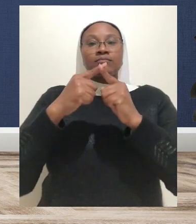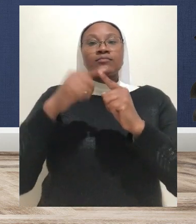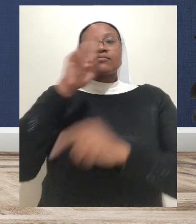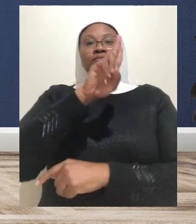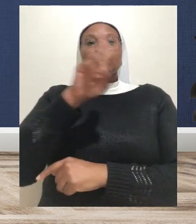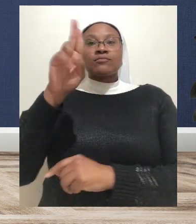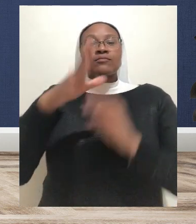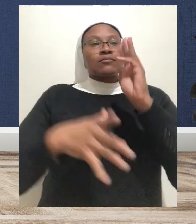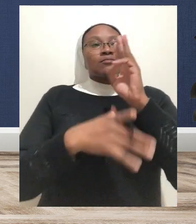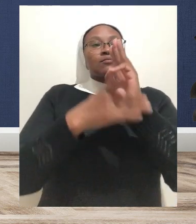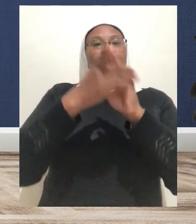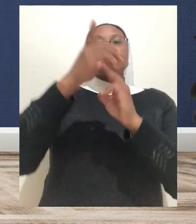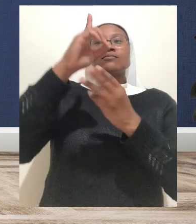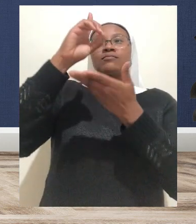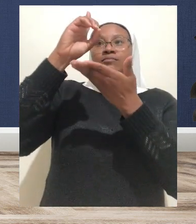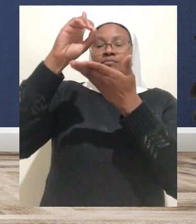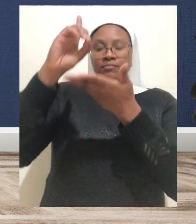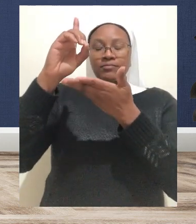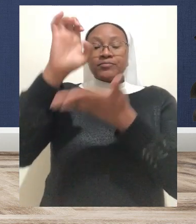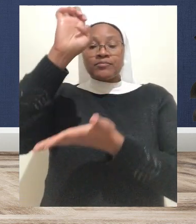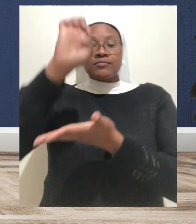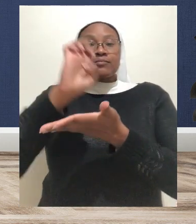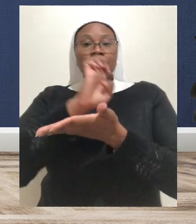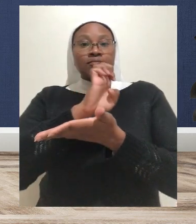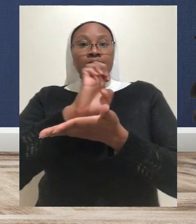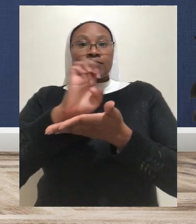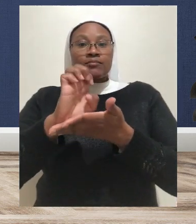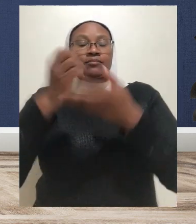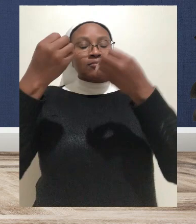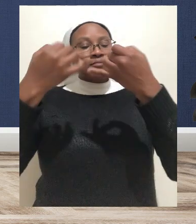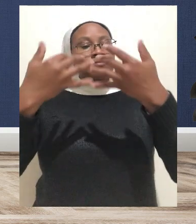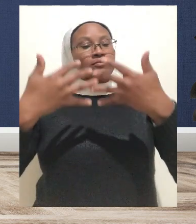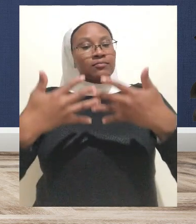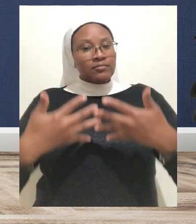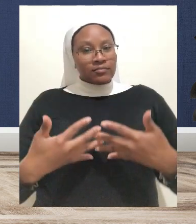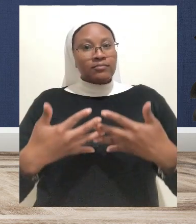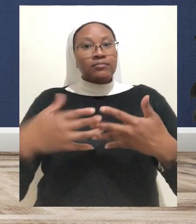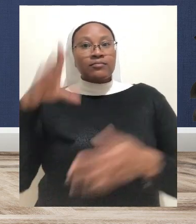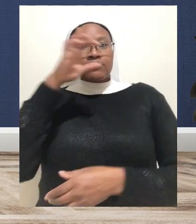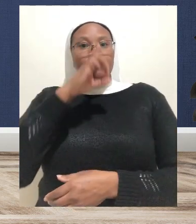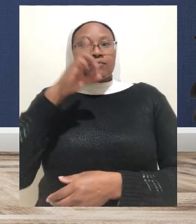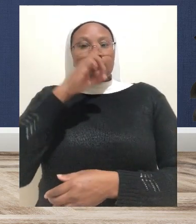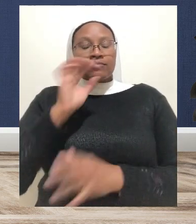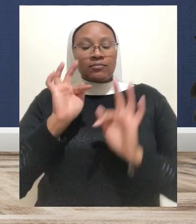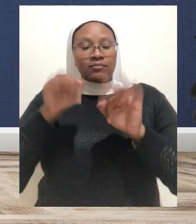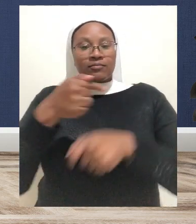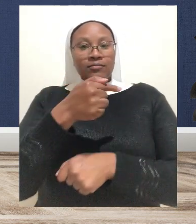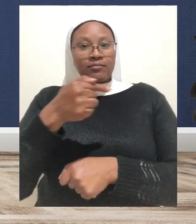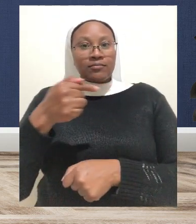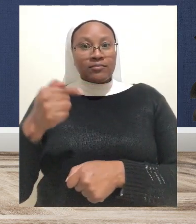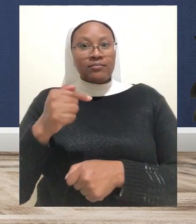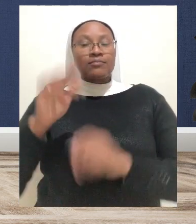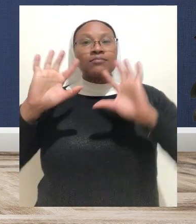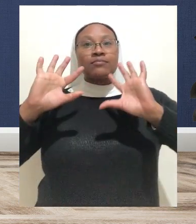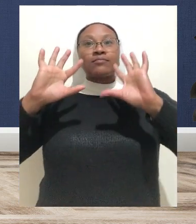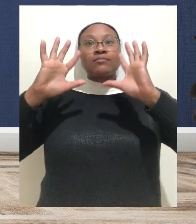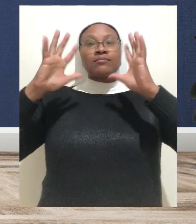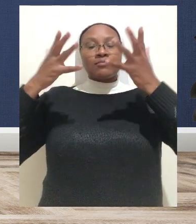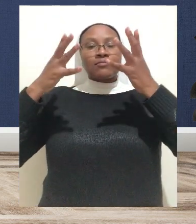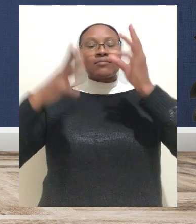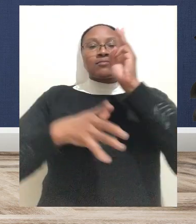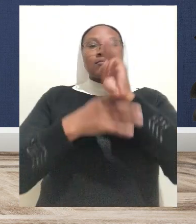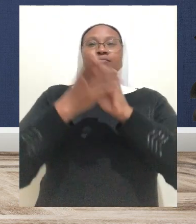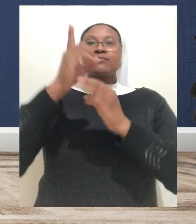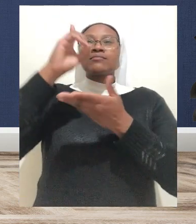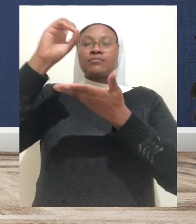Igreja em nome da Santíssima Trindade. O Evangelho ao qual refletimos neste domingo, neste final de semana, celebrando a